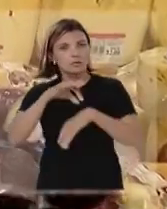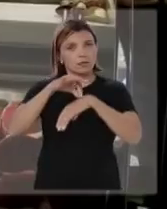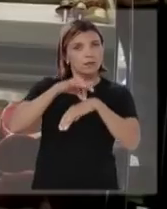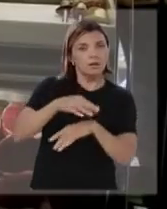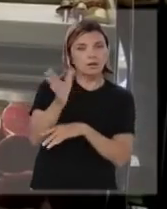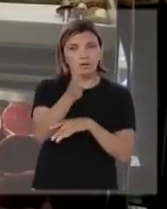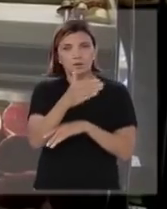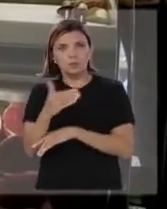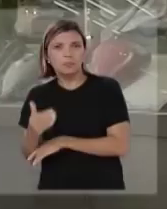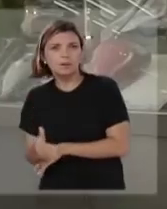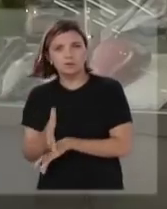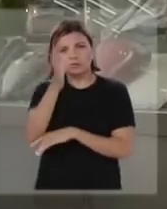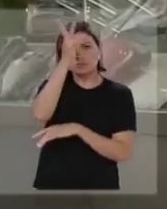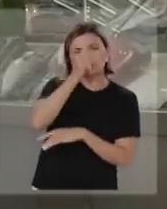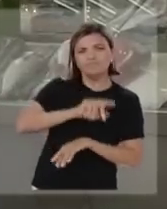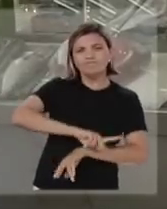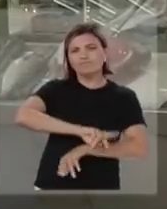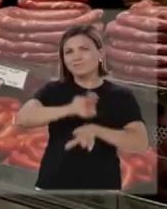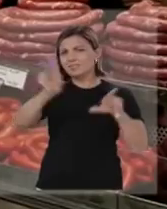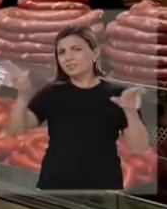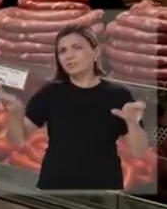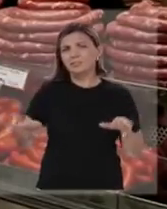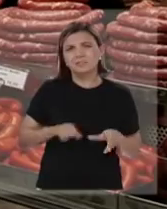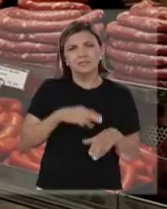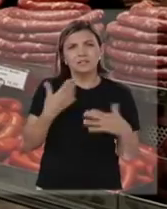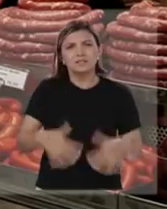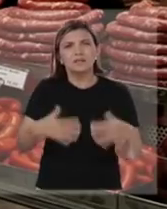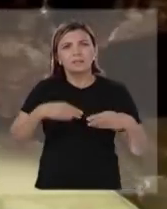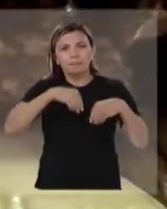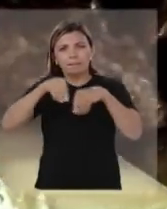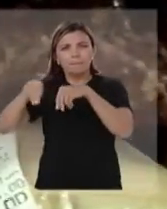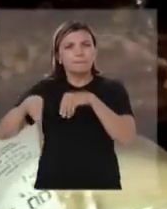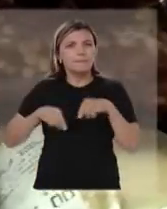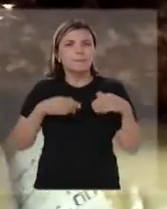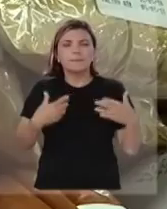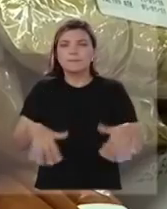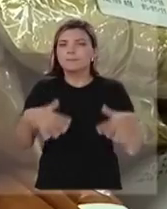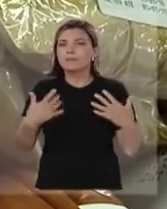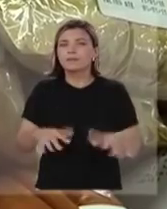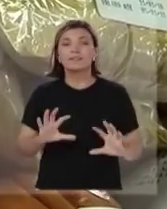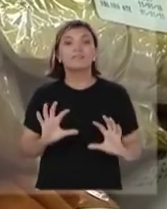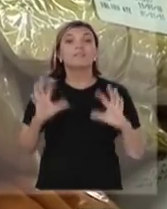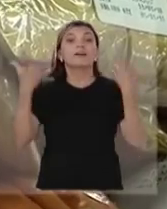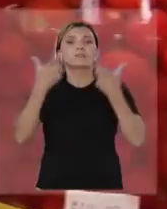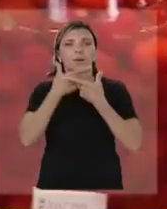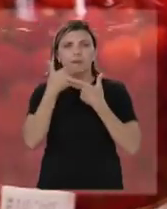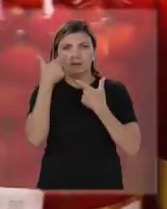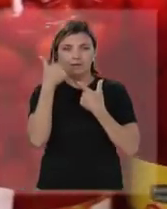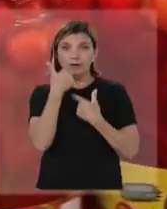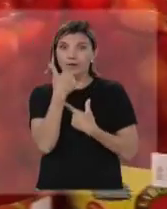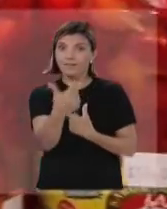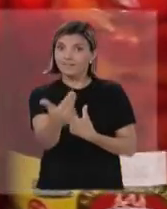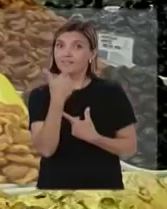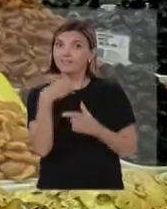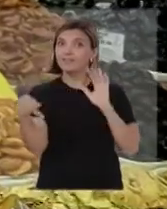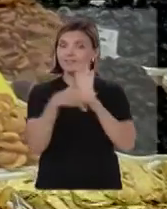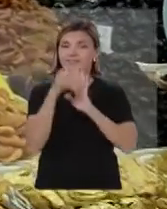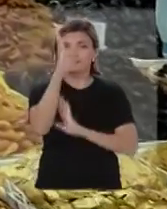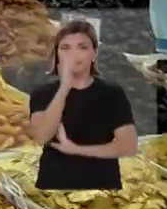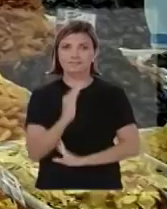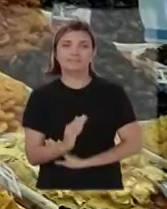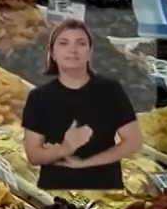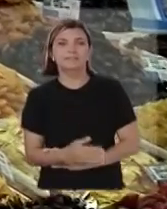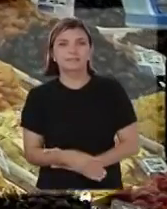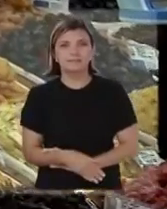queijos, carnes, peixes, aves, embutidos, temperos... Uma festa de cores e